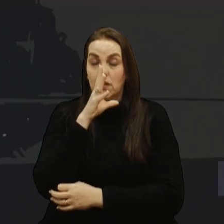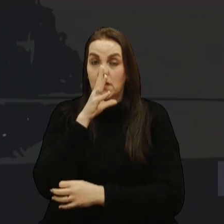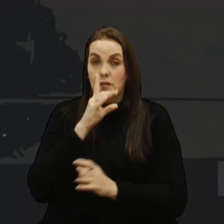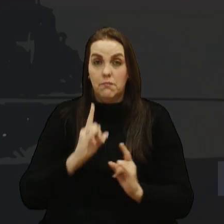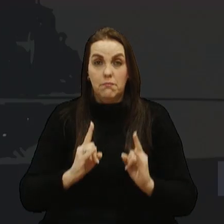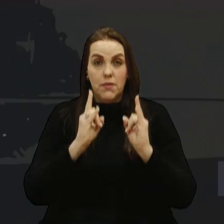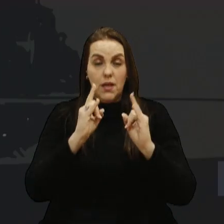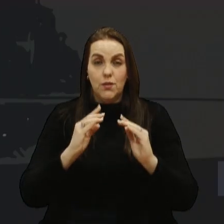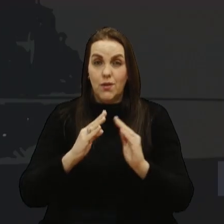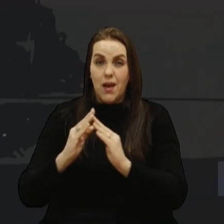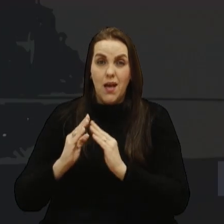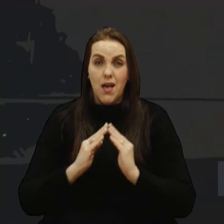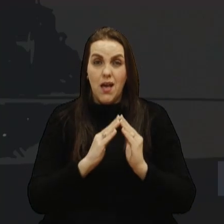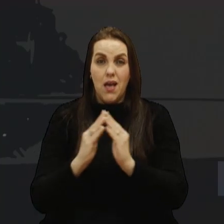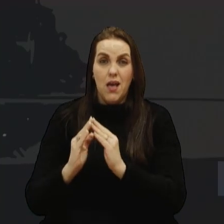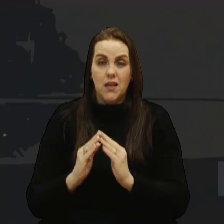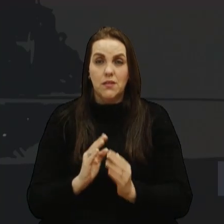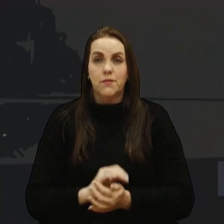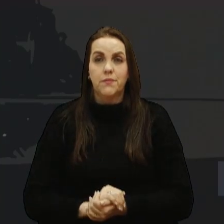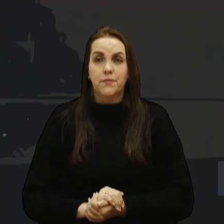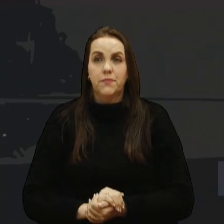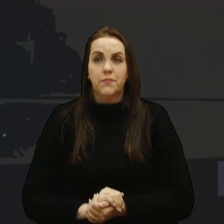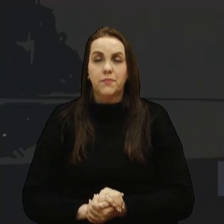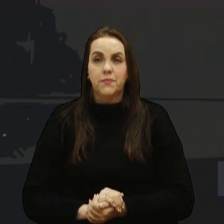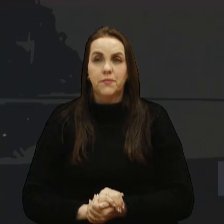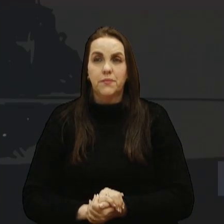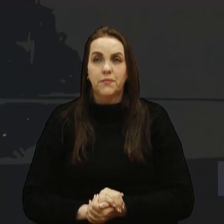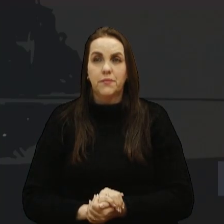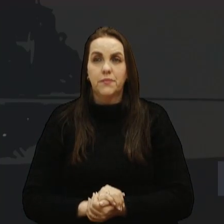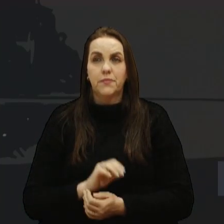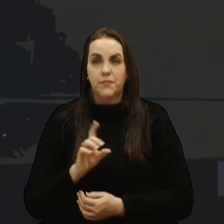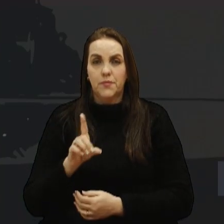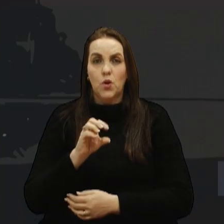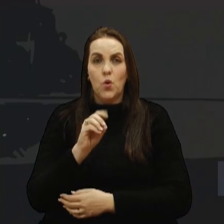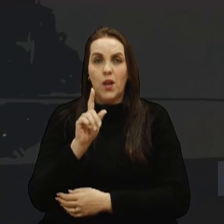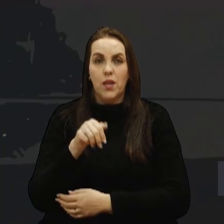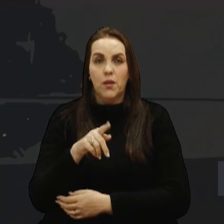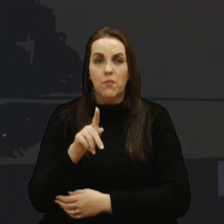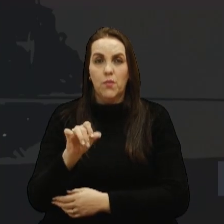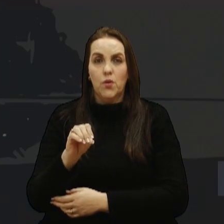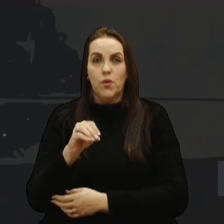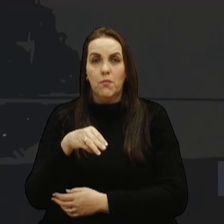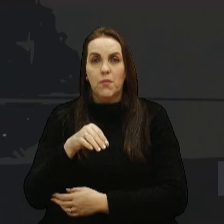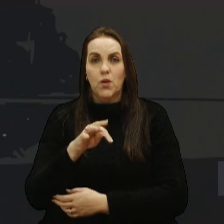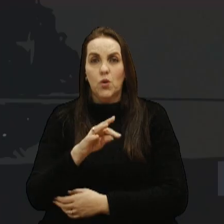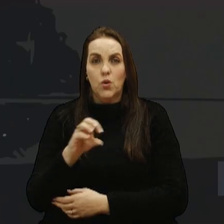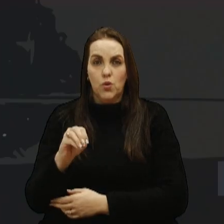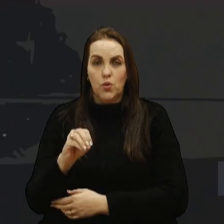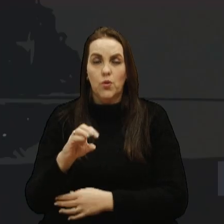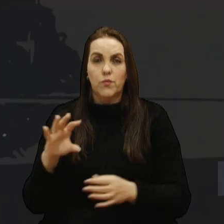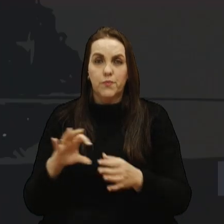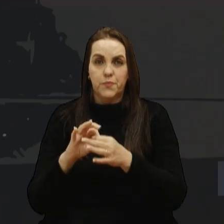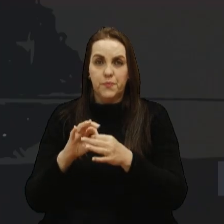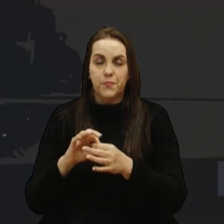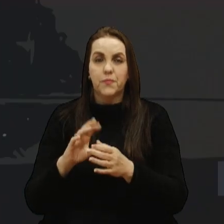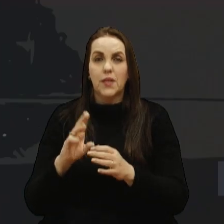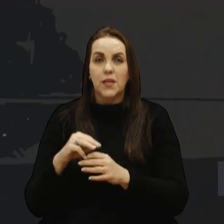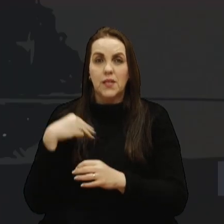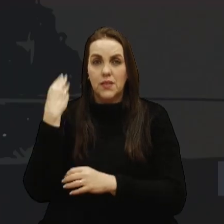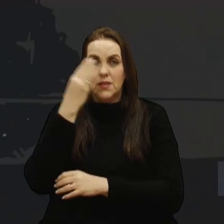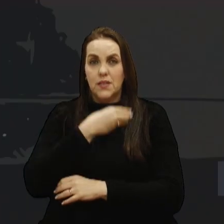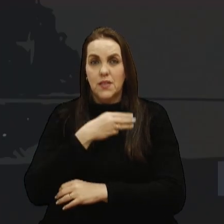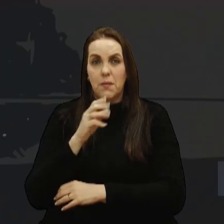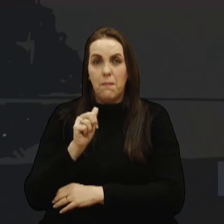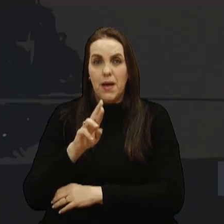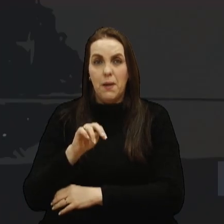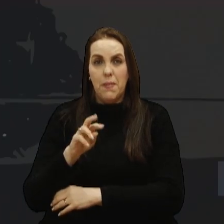casas ali. Próximo. A Olímpio Mioto, que liga Santa Bárbara à BR-116, nós no